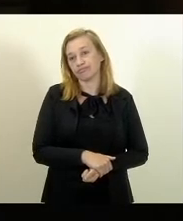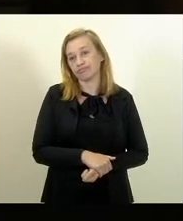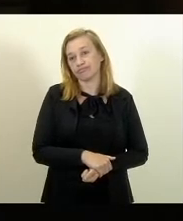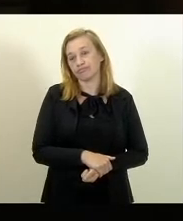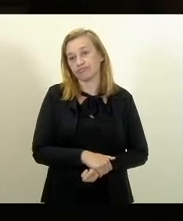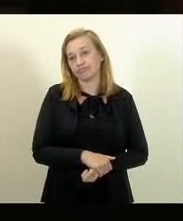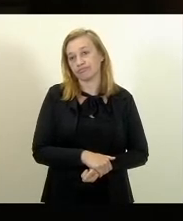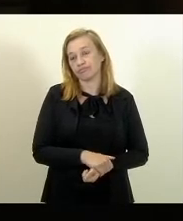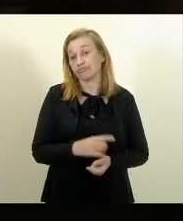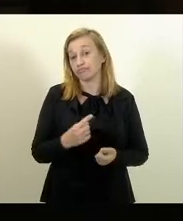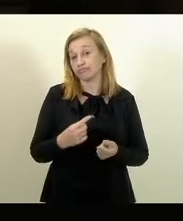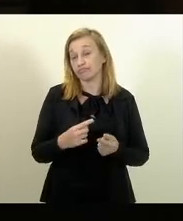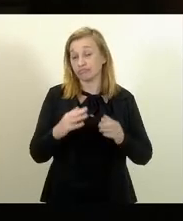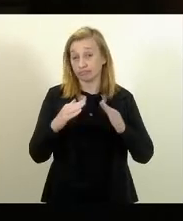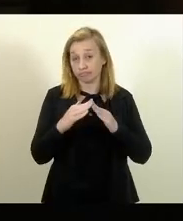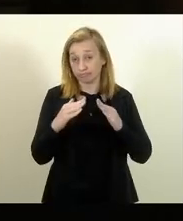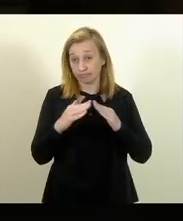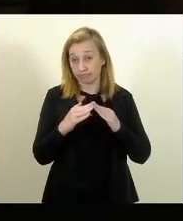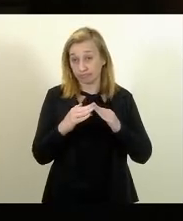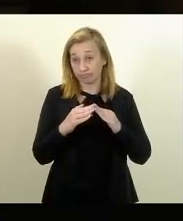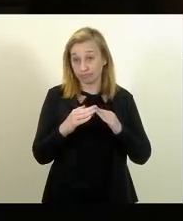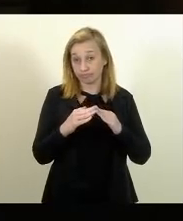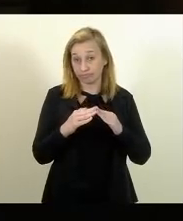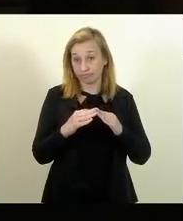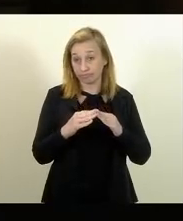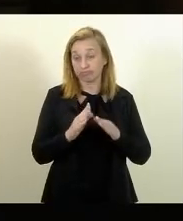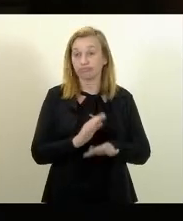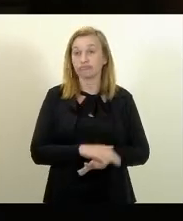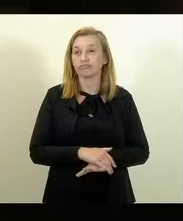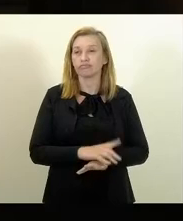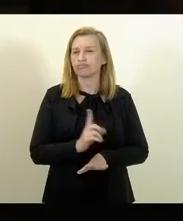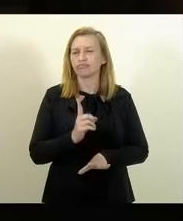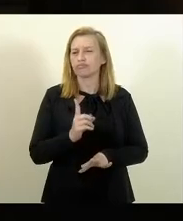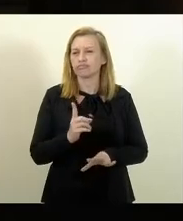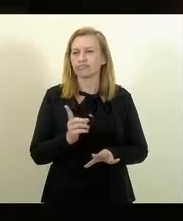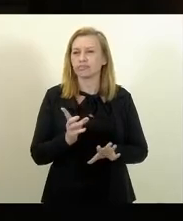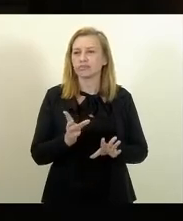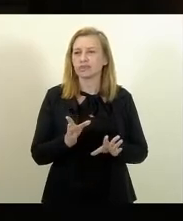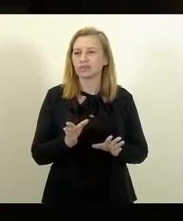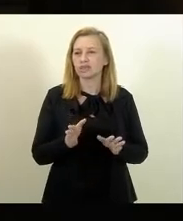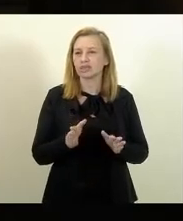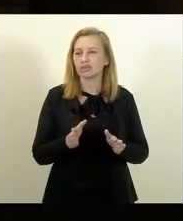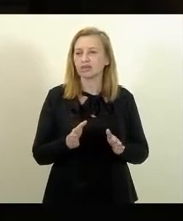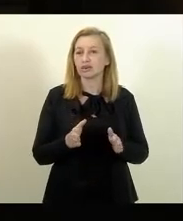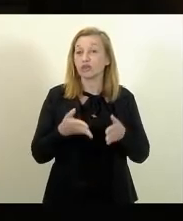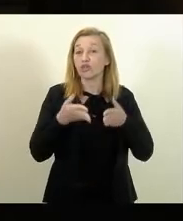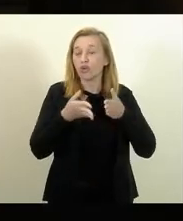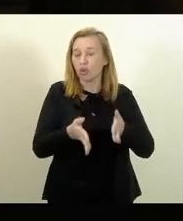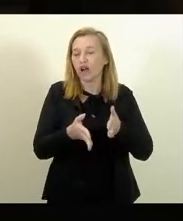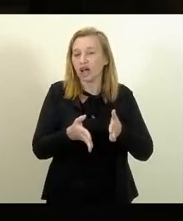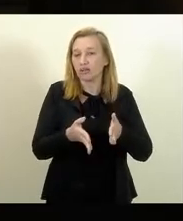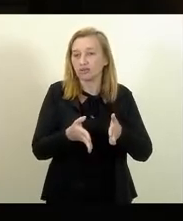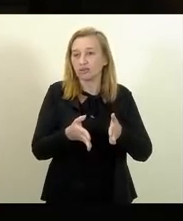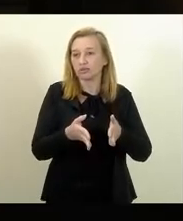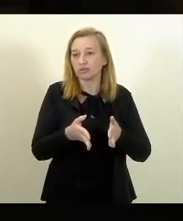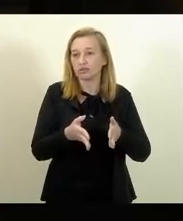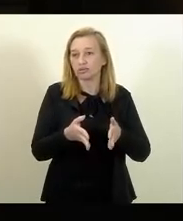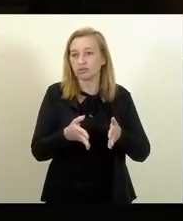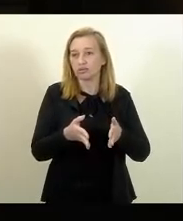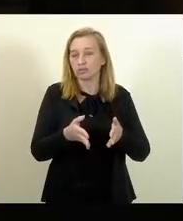esta casa estava tratando com certa constância exatamente de